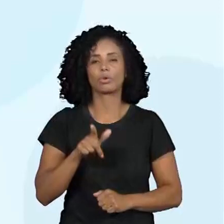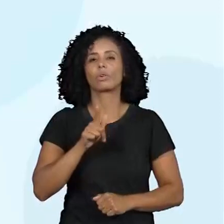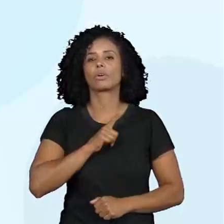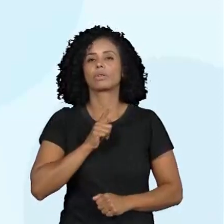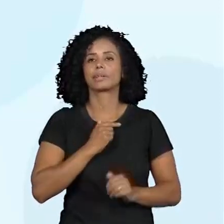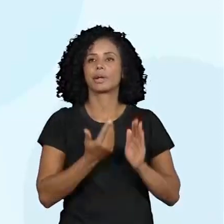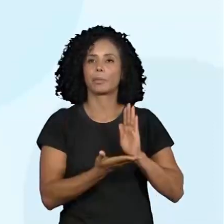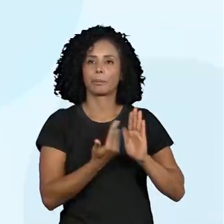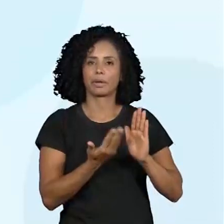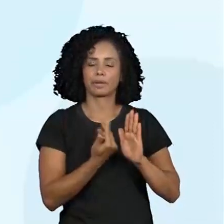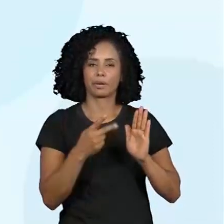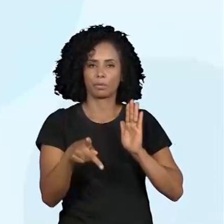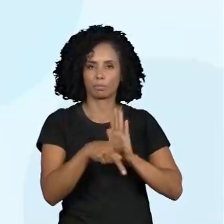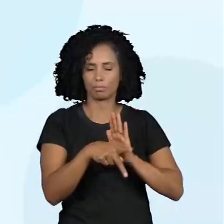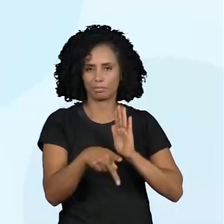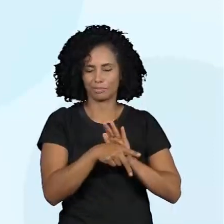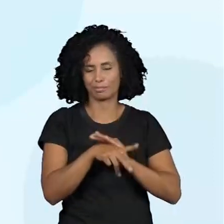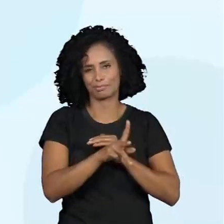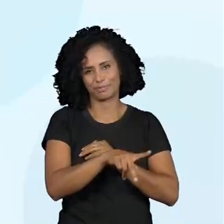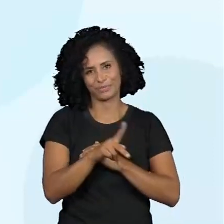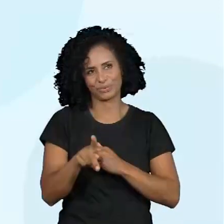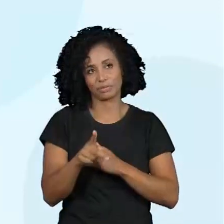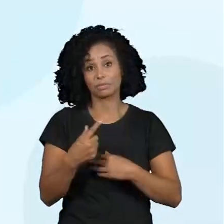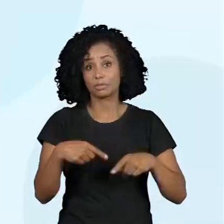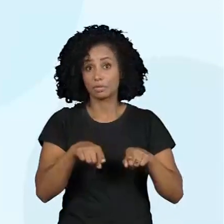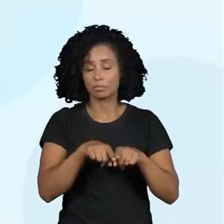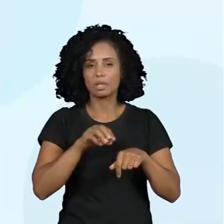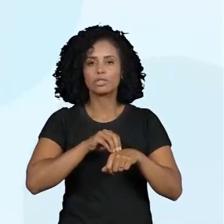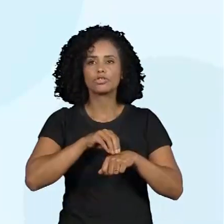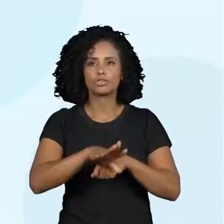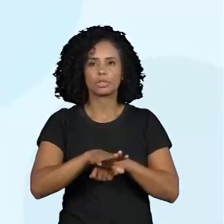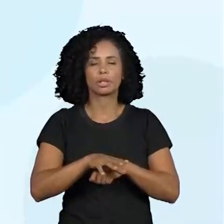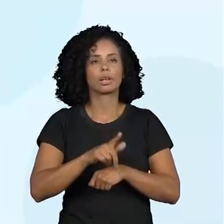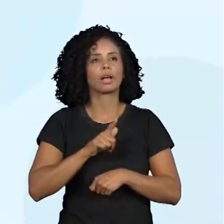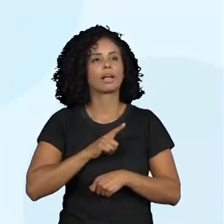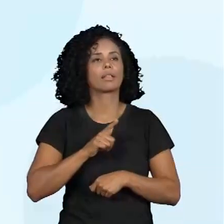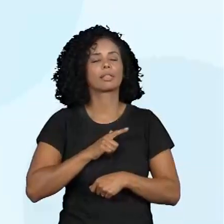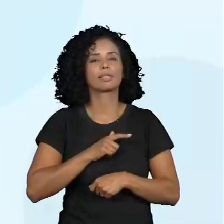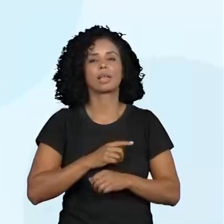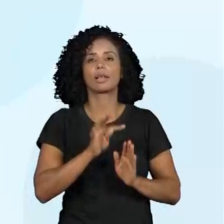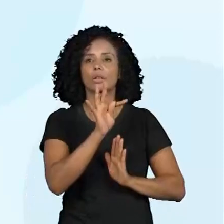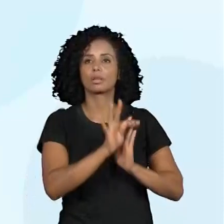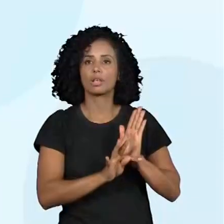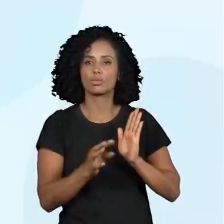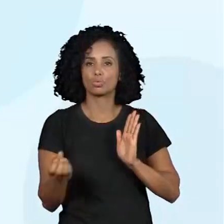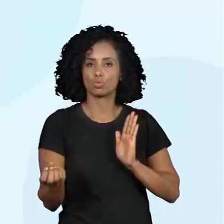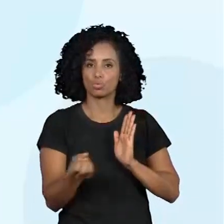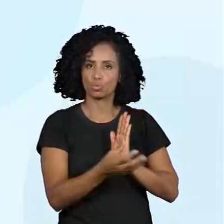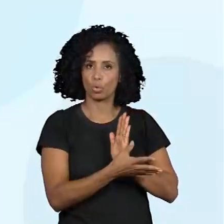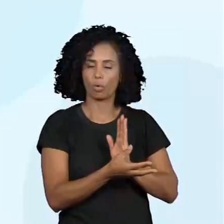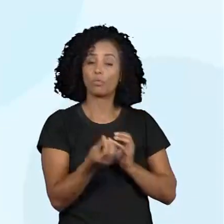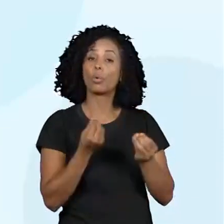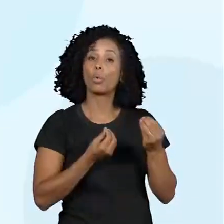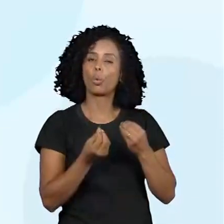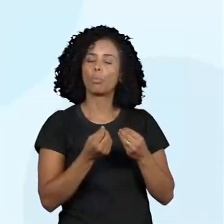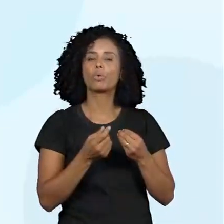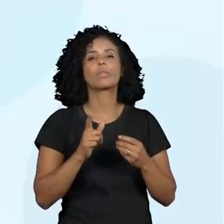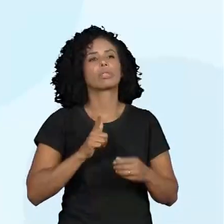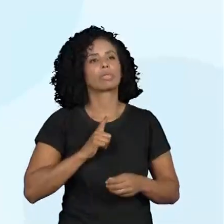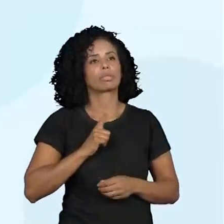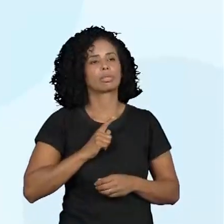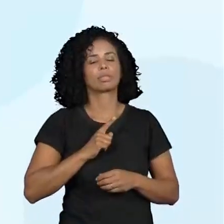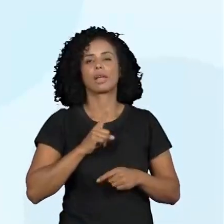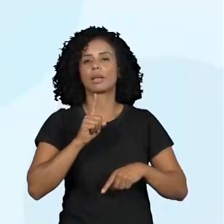ação. E uma dica, a nova produção textual a partir dos mesmos